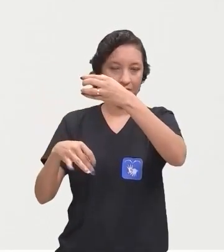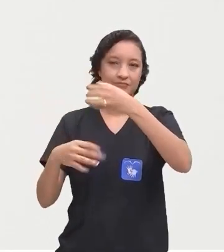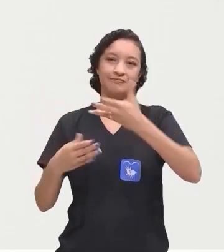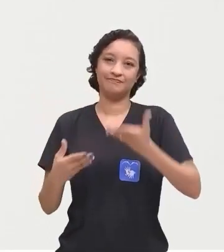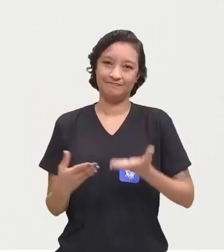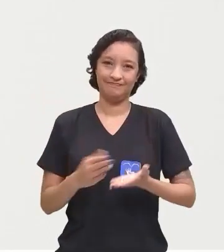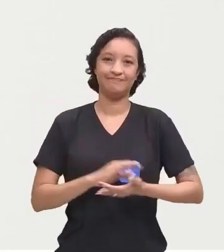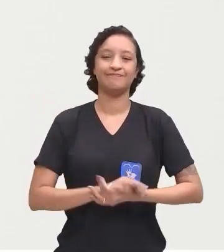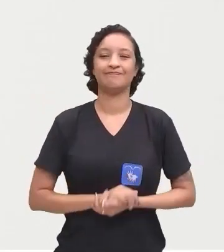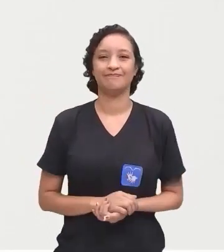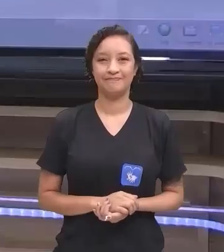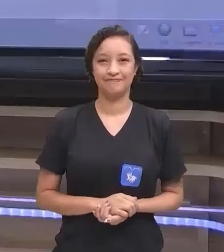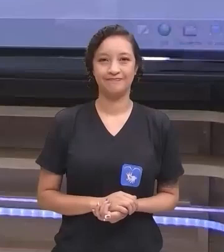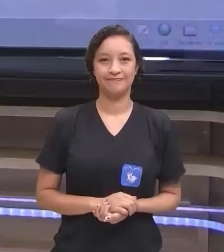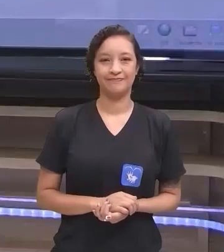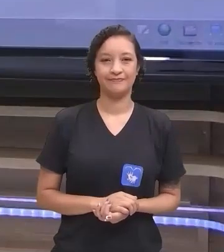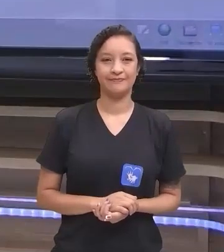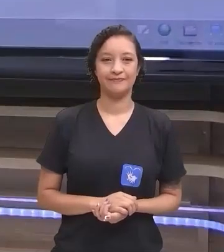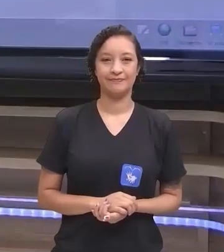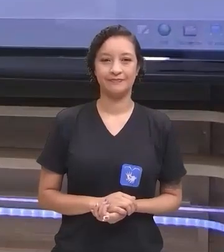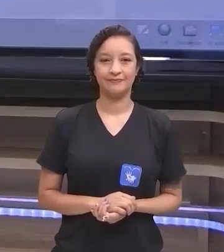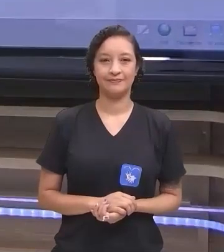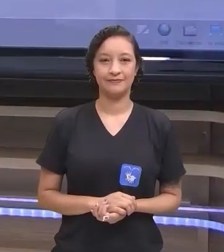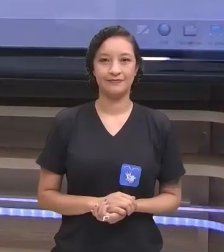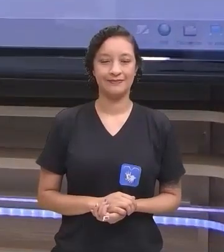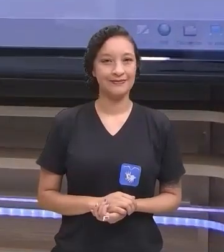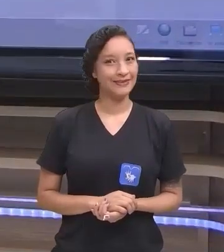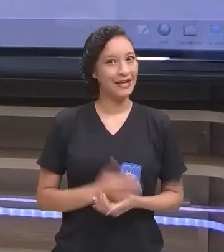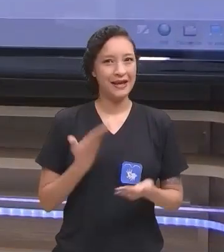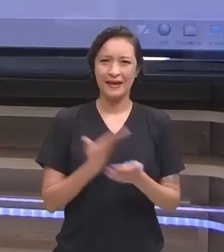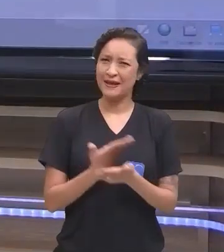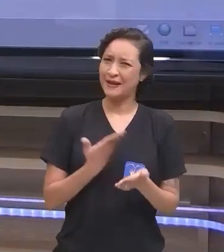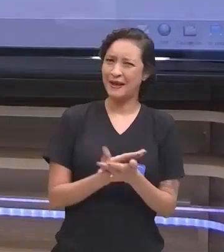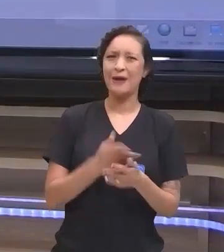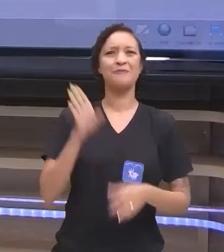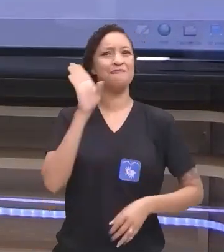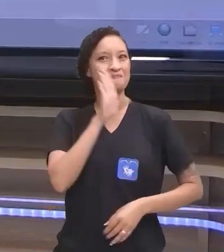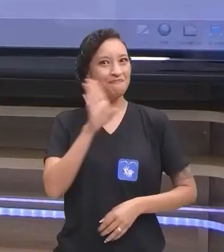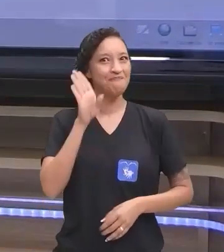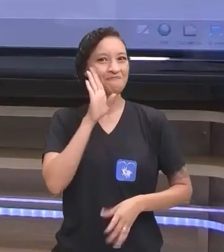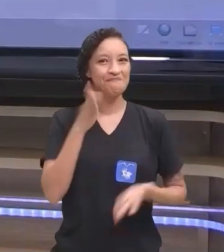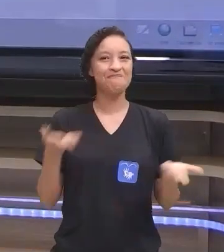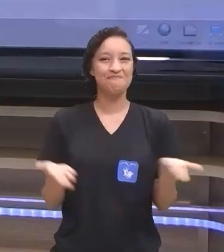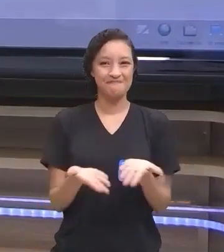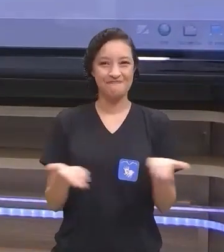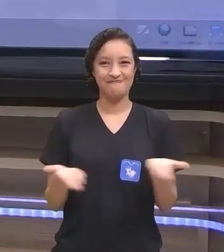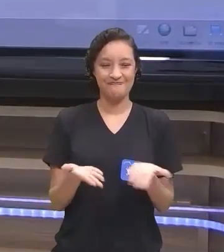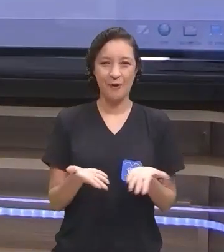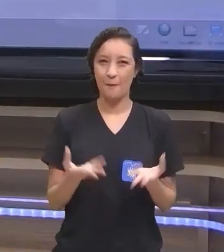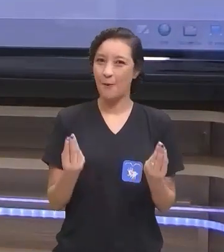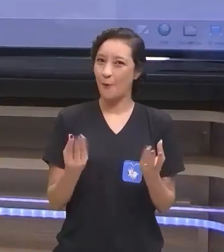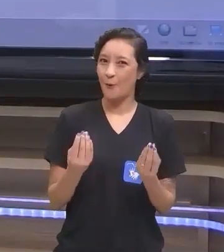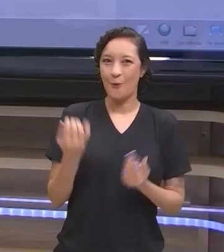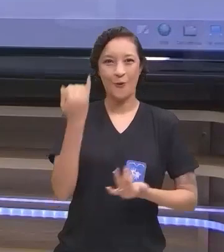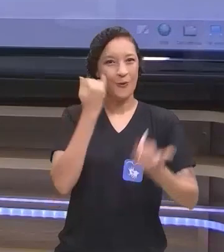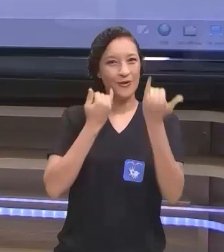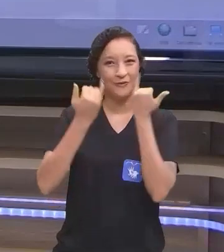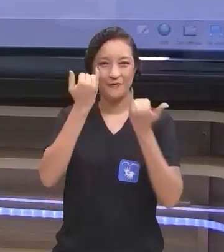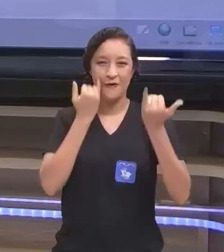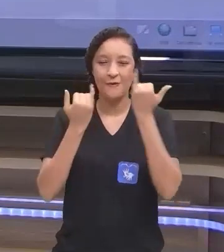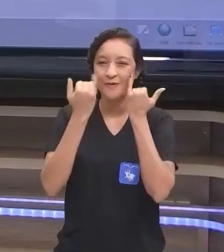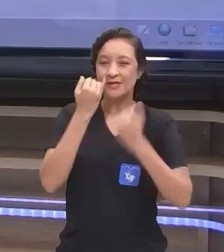o vinagre. Que aula sensacional nós tivemos hoje, hein? Cheia de informações, cheia